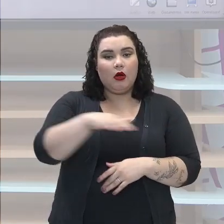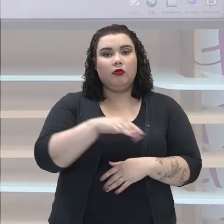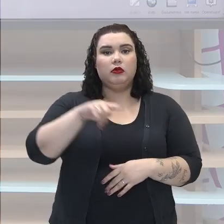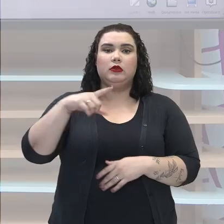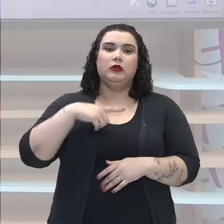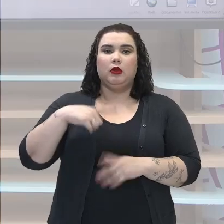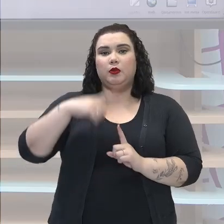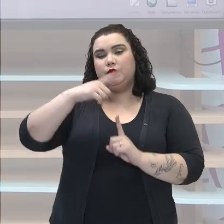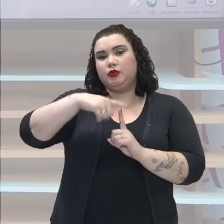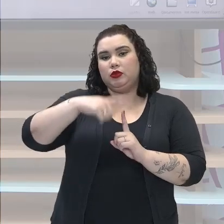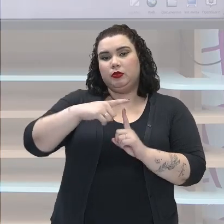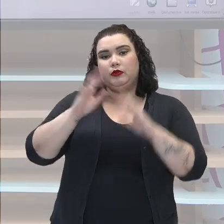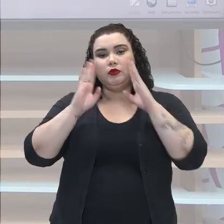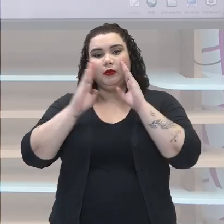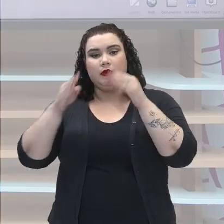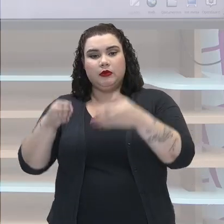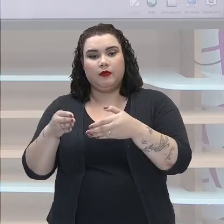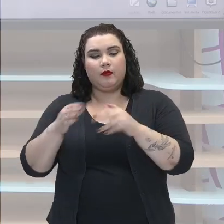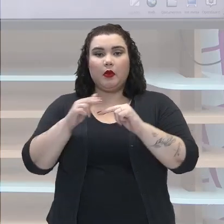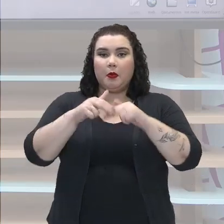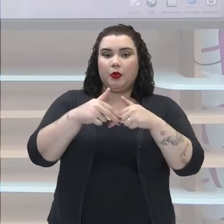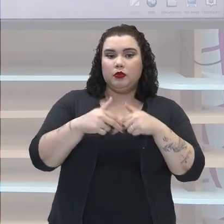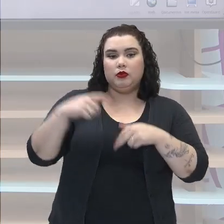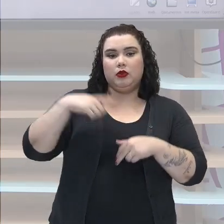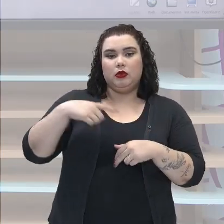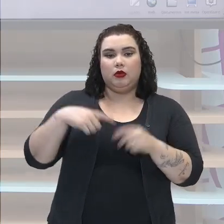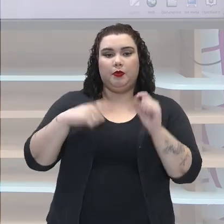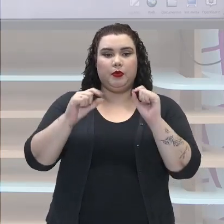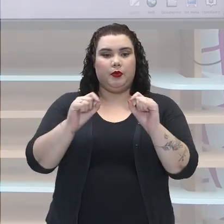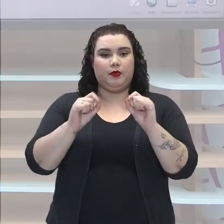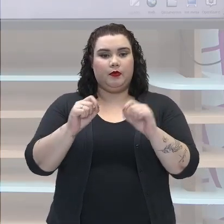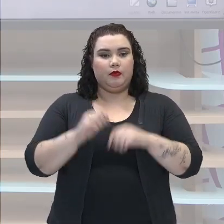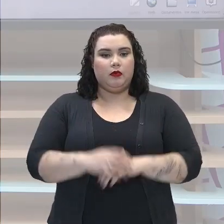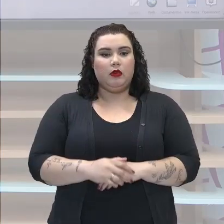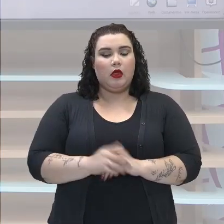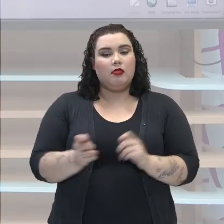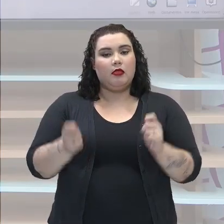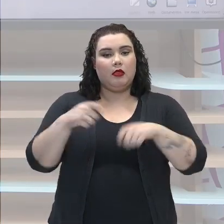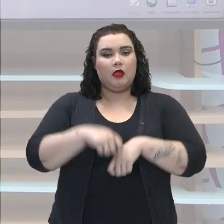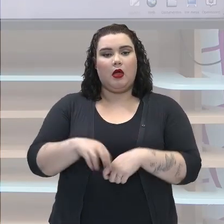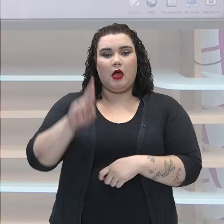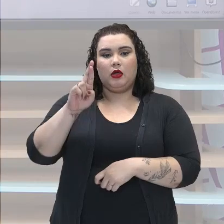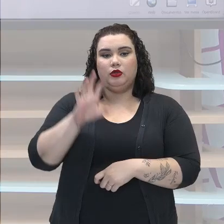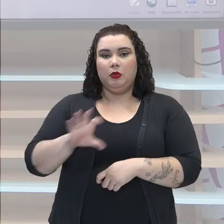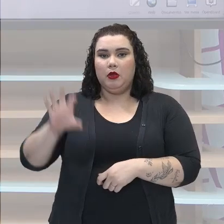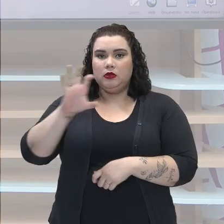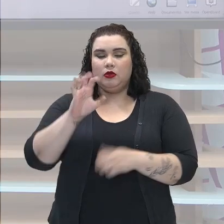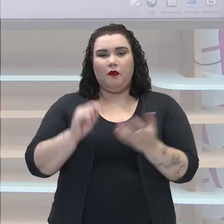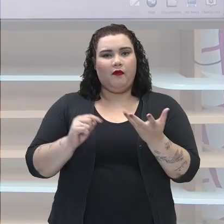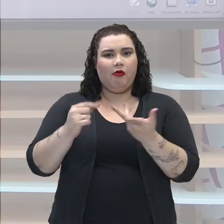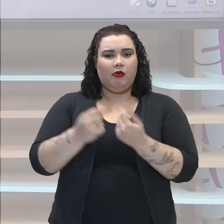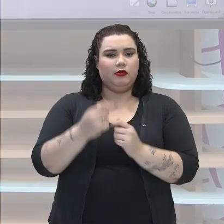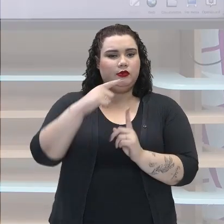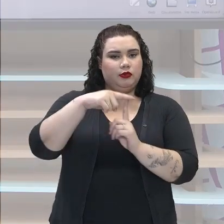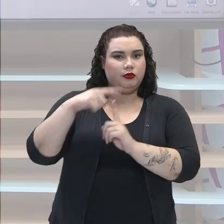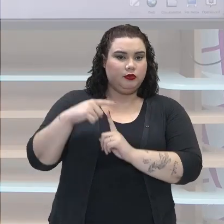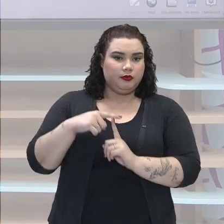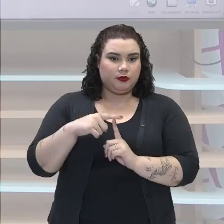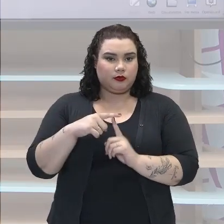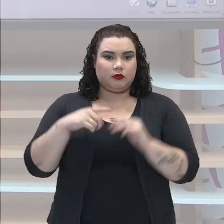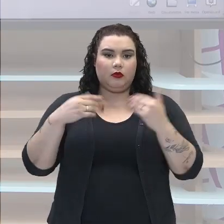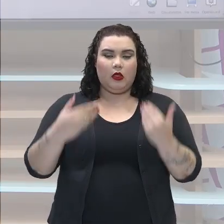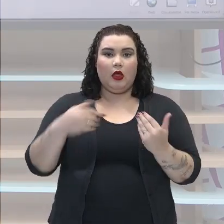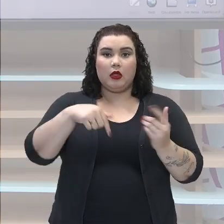de regionalização. É por isso que a gente pode regionalizar, por exemplo, o continente americano de diversas formas. Então, essas formas